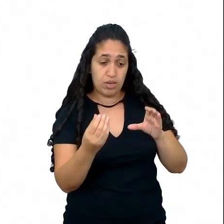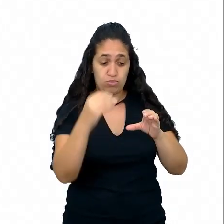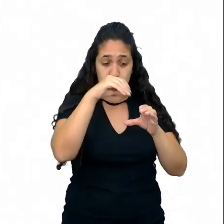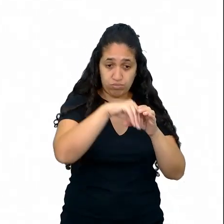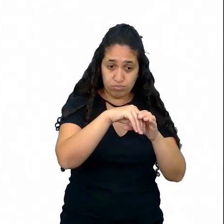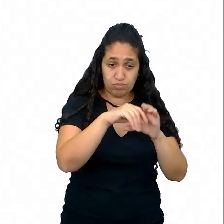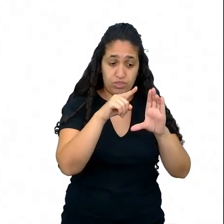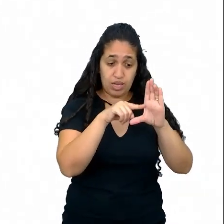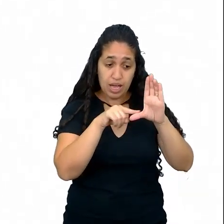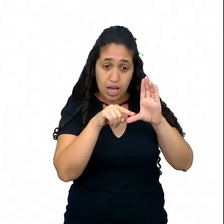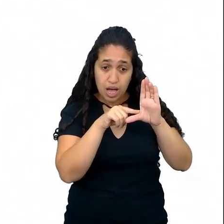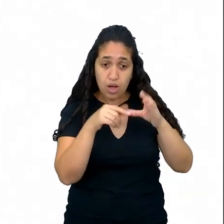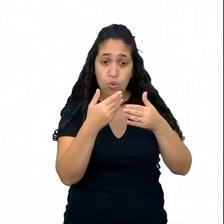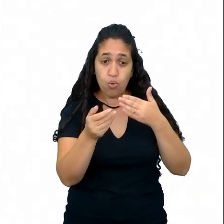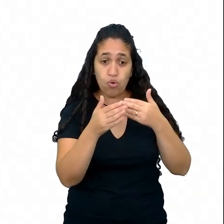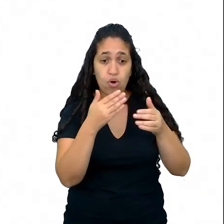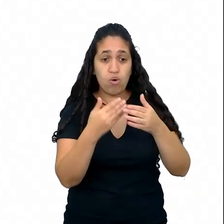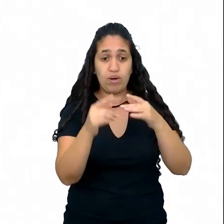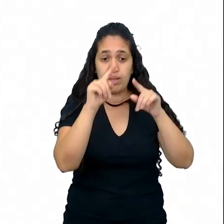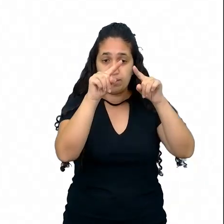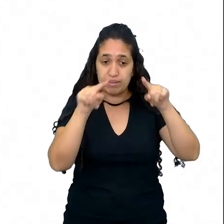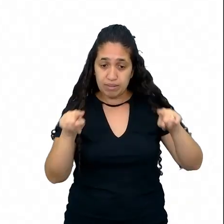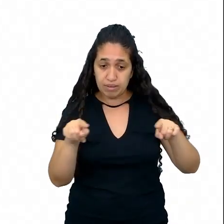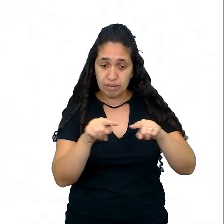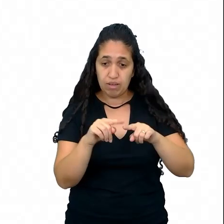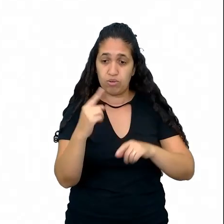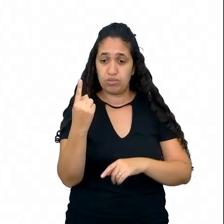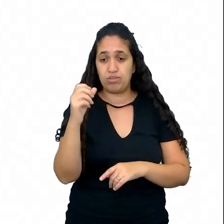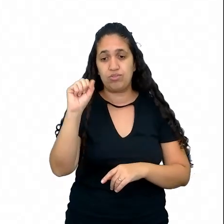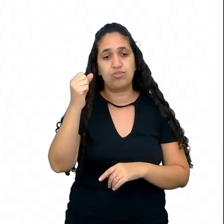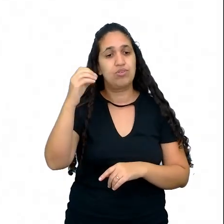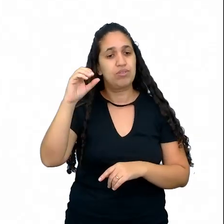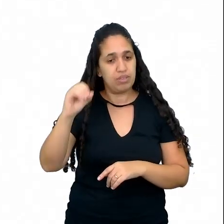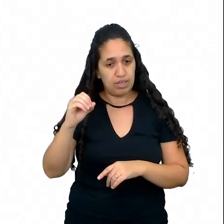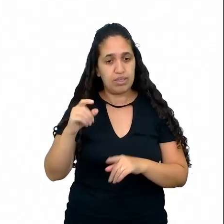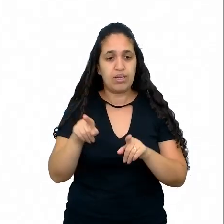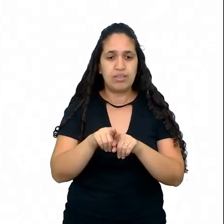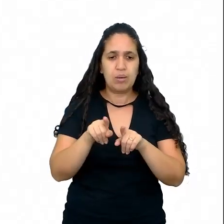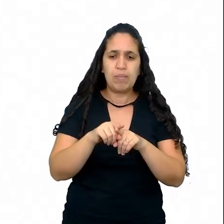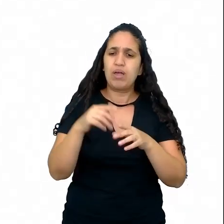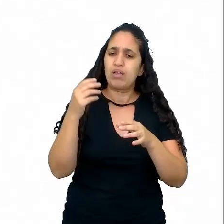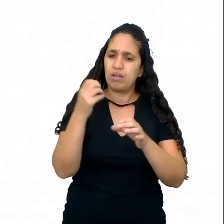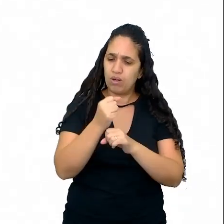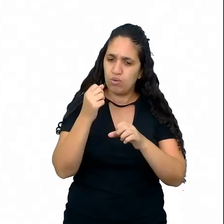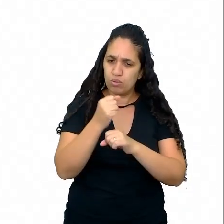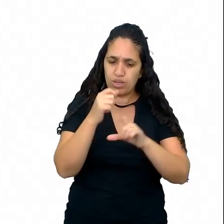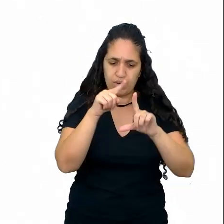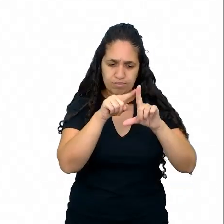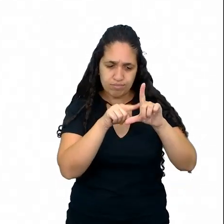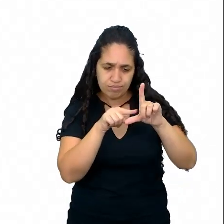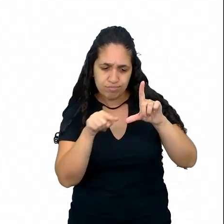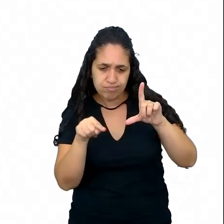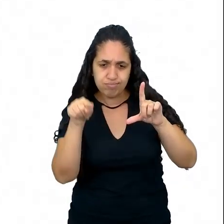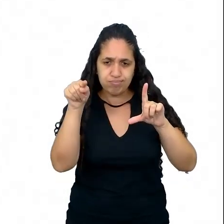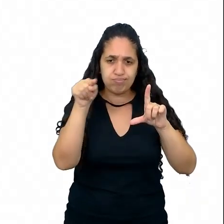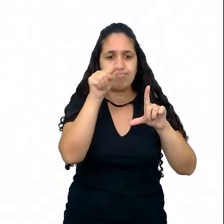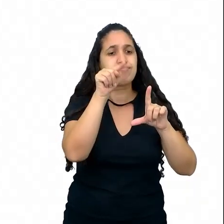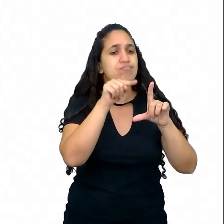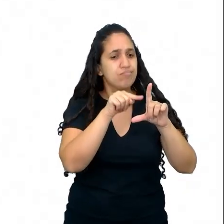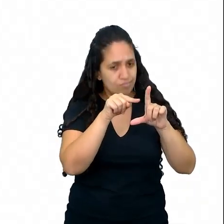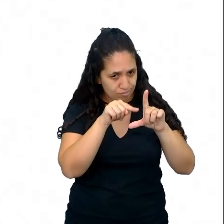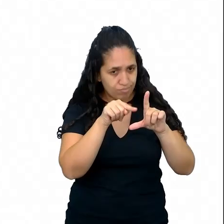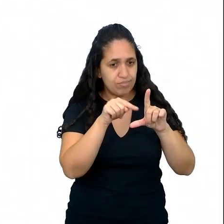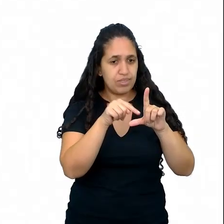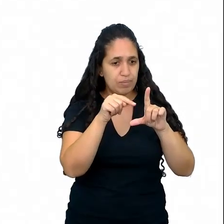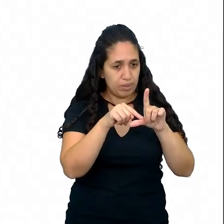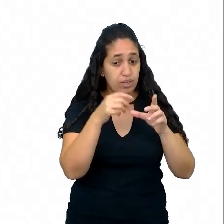de qualquer triângulo é 180 graus, né? Calcular a medida dos ângulos internos de polígonos regulares, investigar a